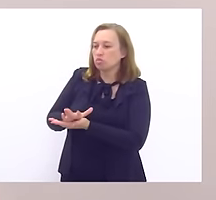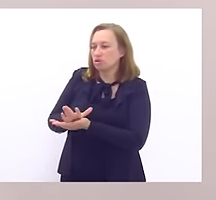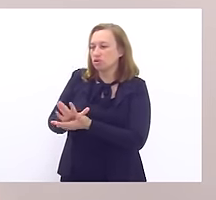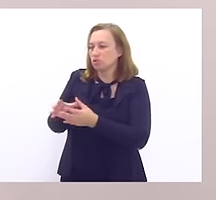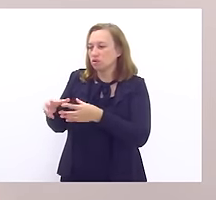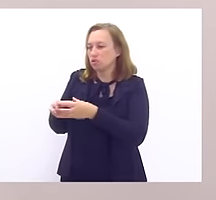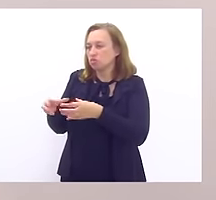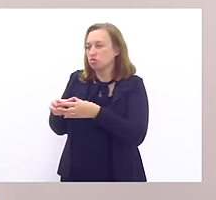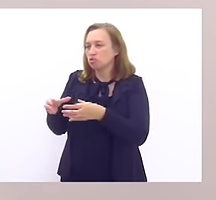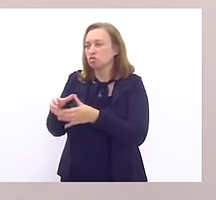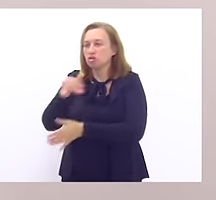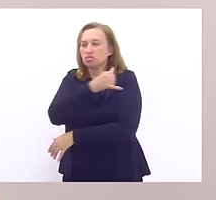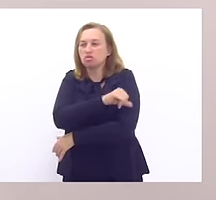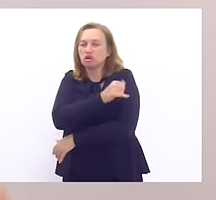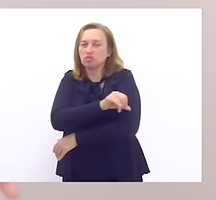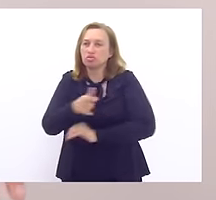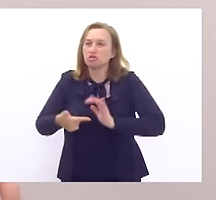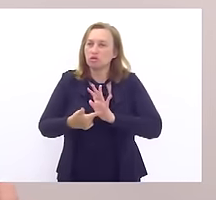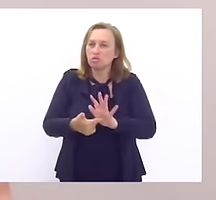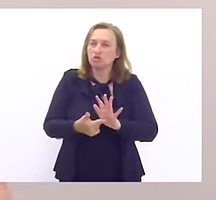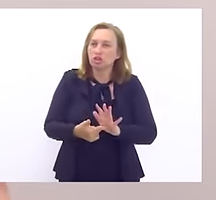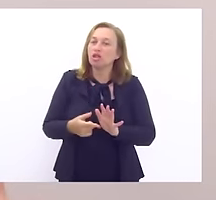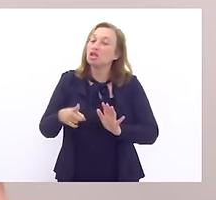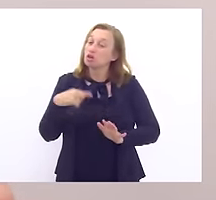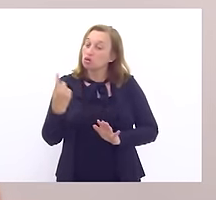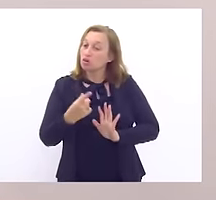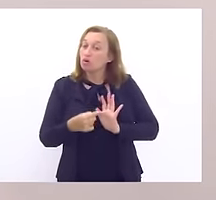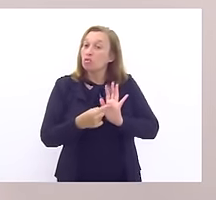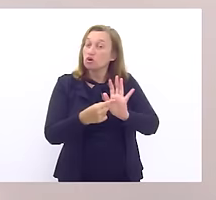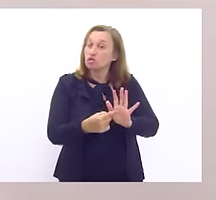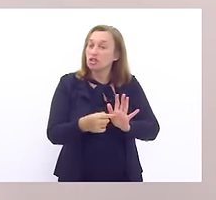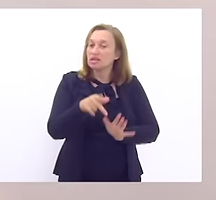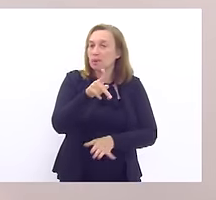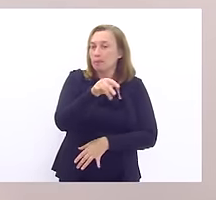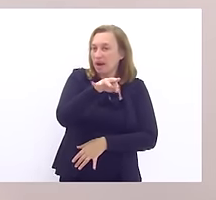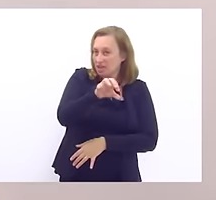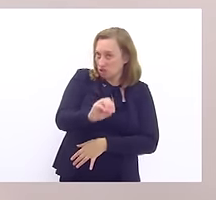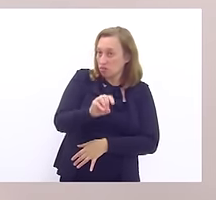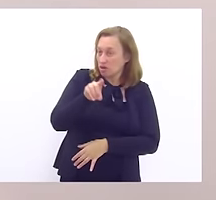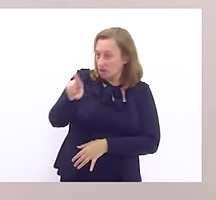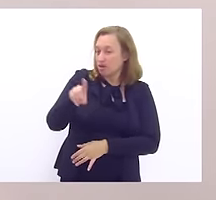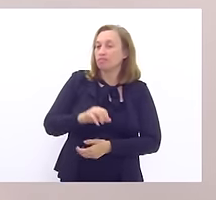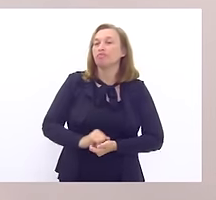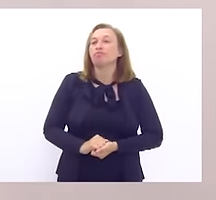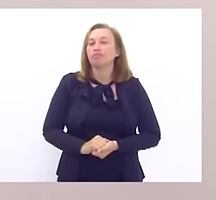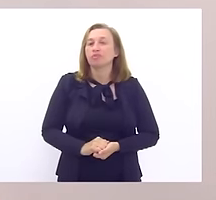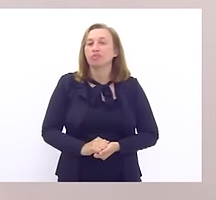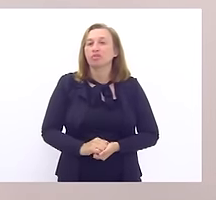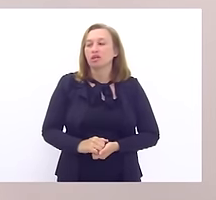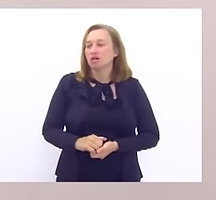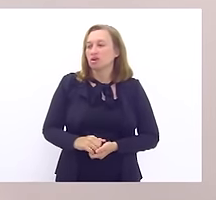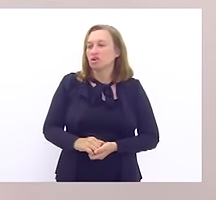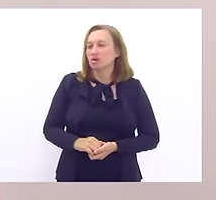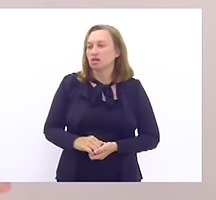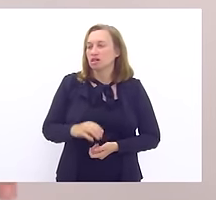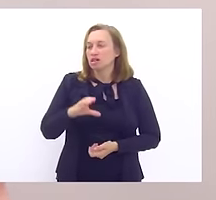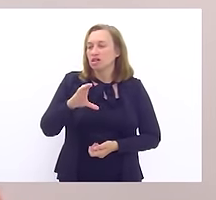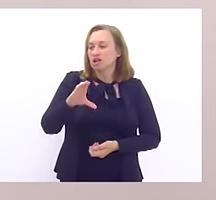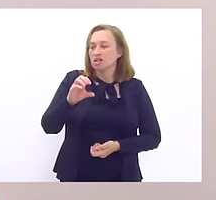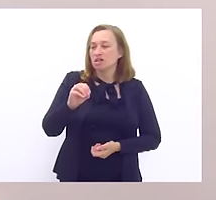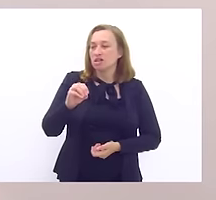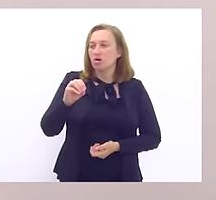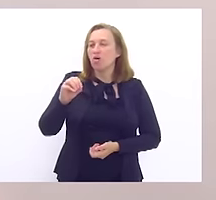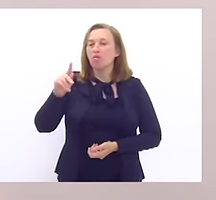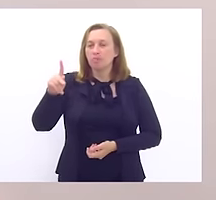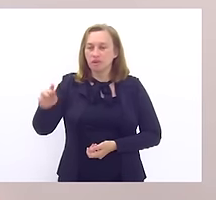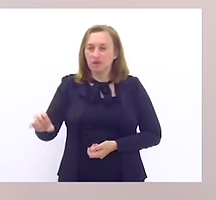vai revelar isso essa semana ainda esses esse pátio da seop vereador Rogério Amorim E aí eu dou um exemplo do pátio da seop Ali de São